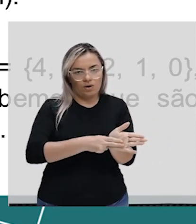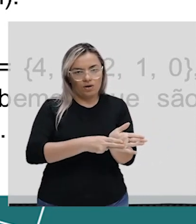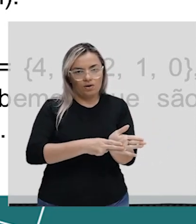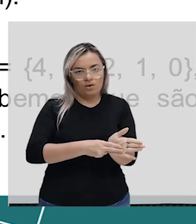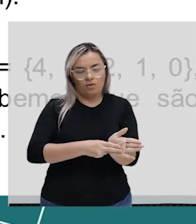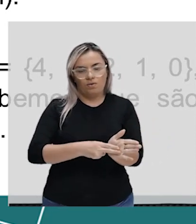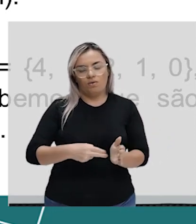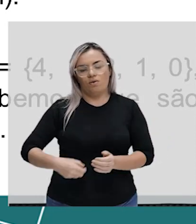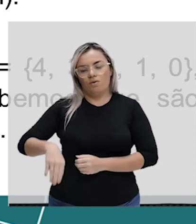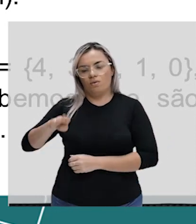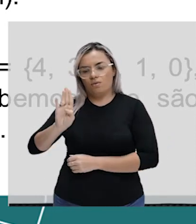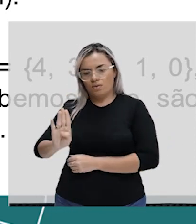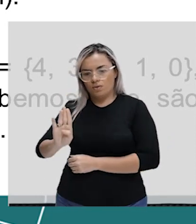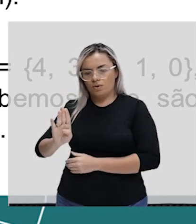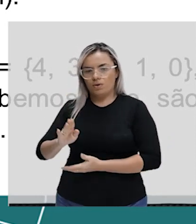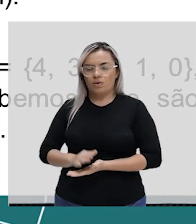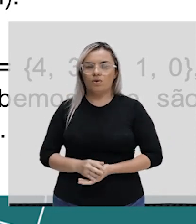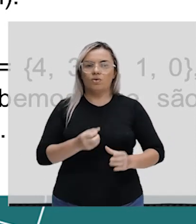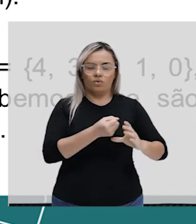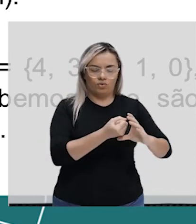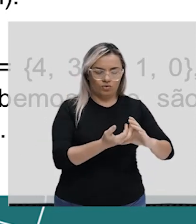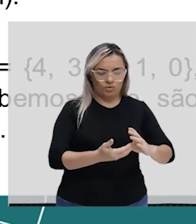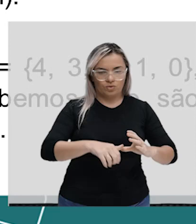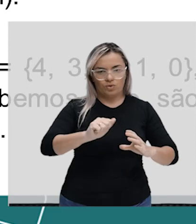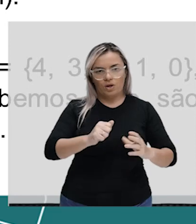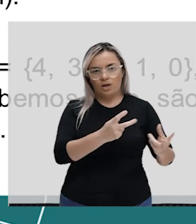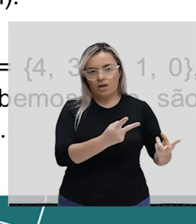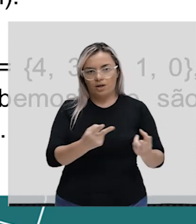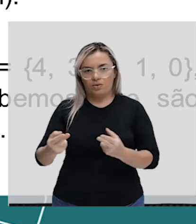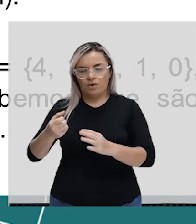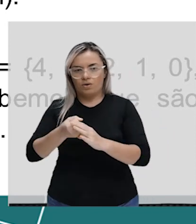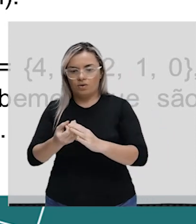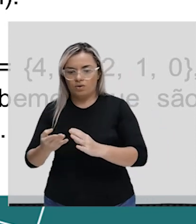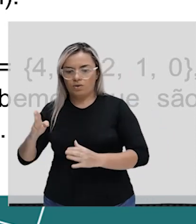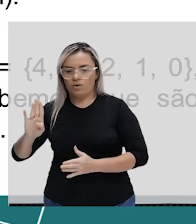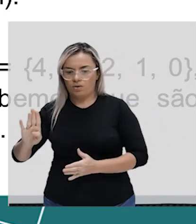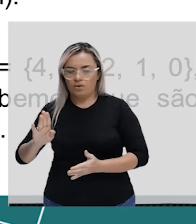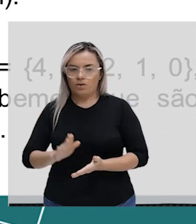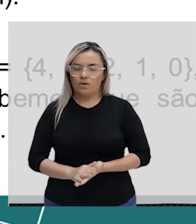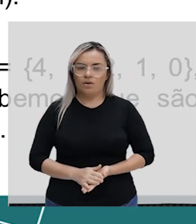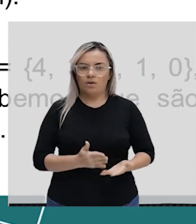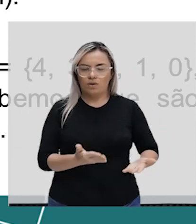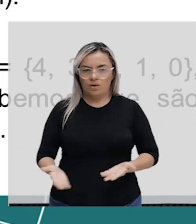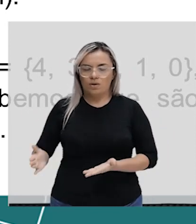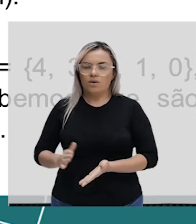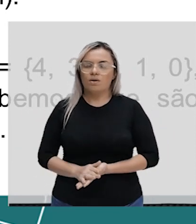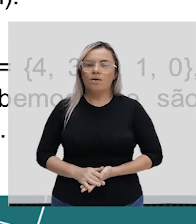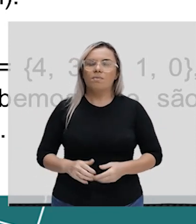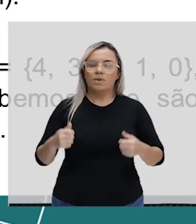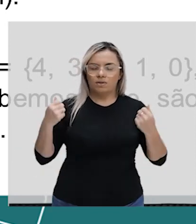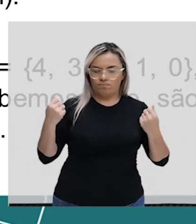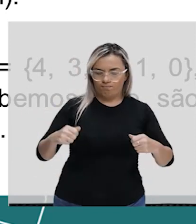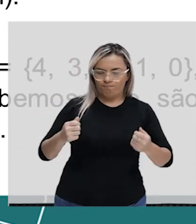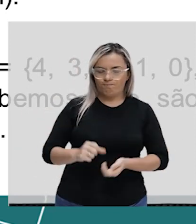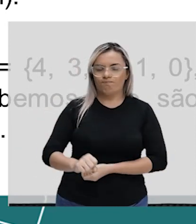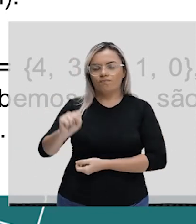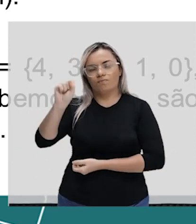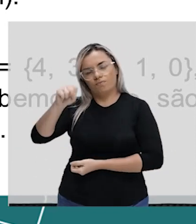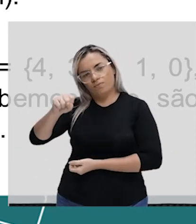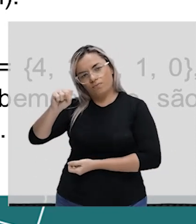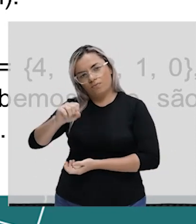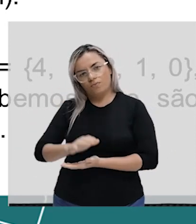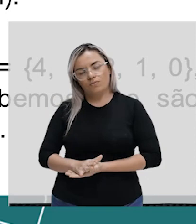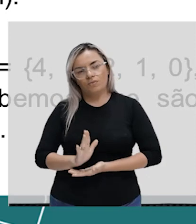até agora, nenhuma novidade. Isso aqui nem precisava. Precisava sim, gente, porque a gente está falando, vai começar a